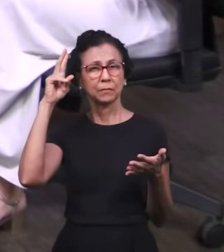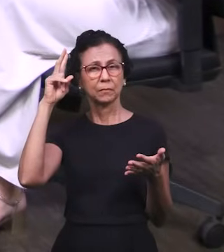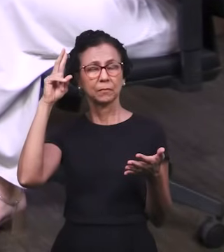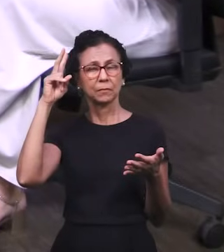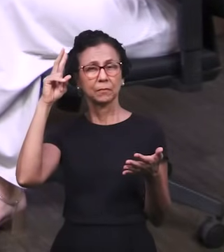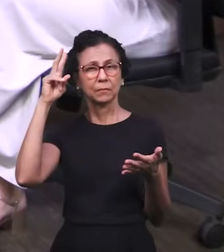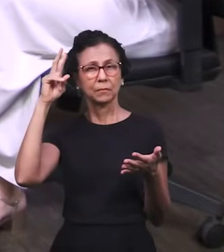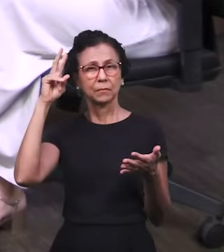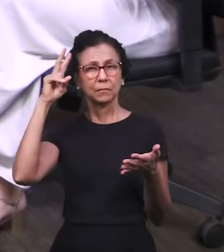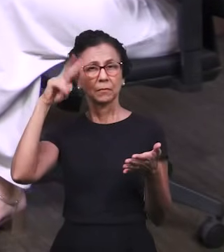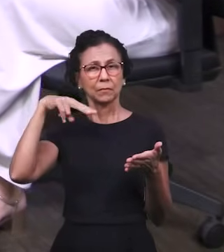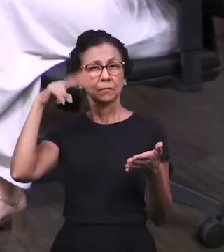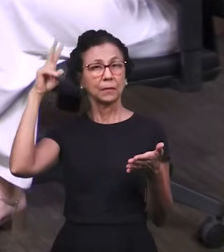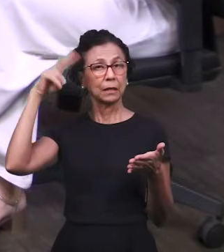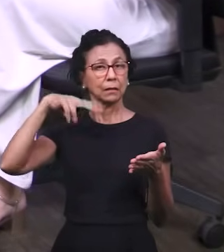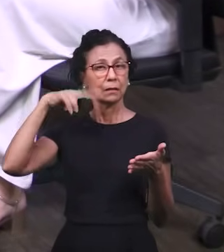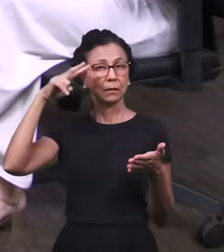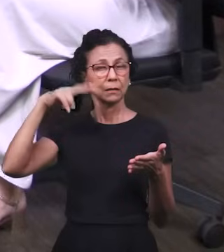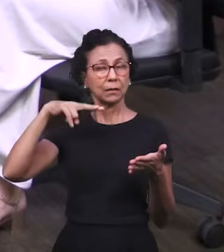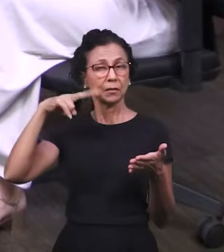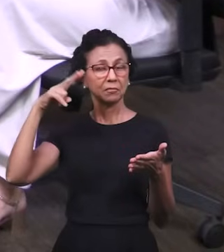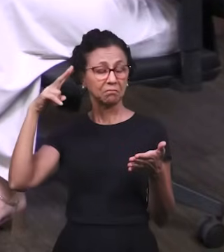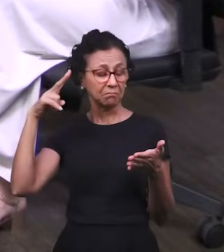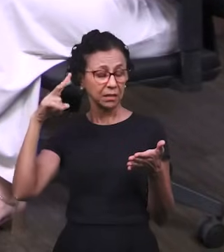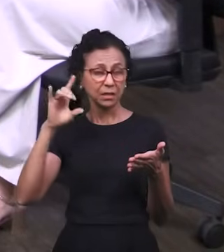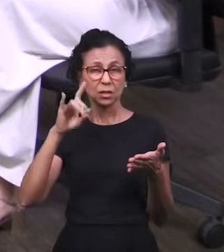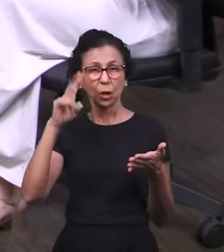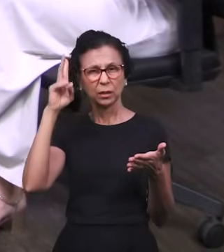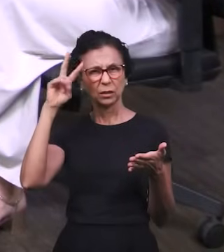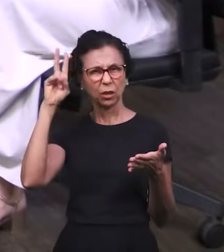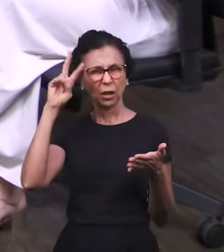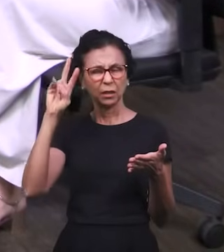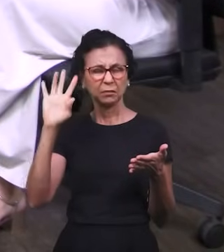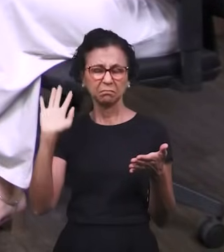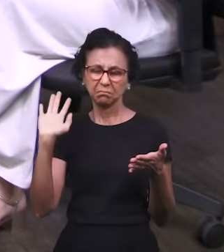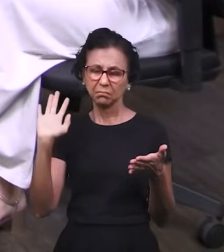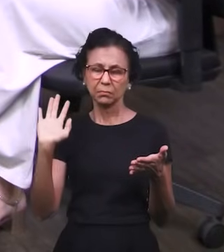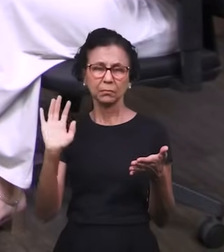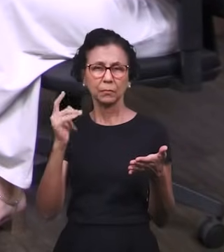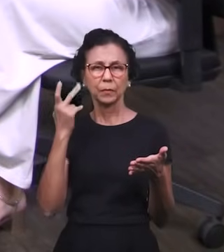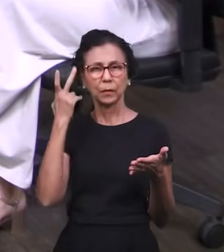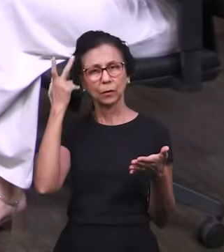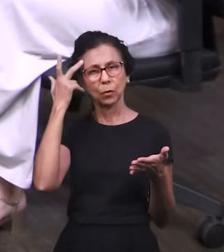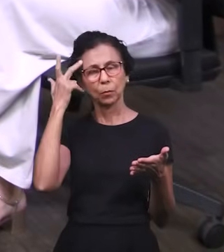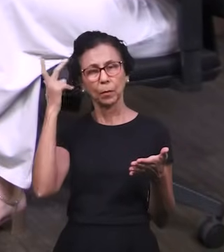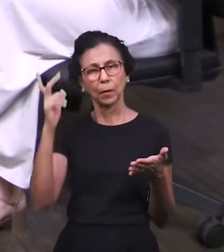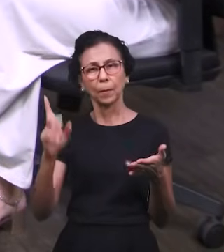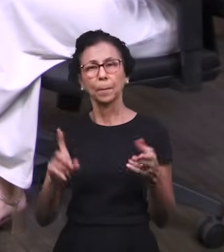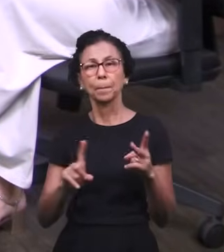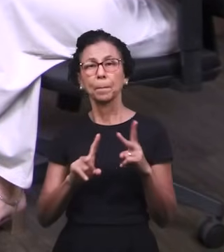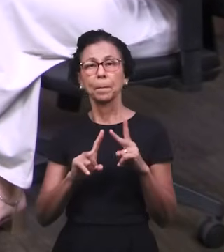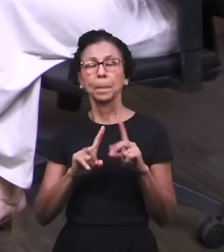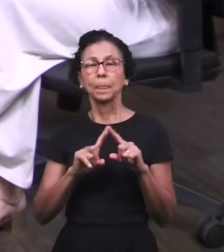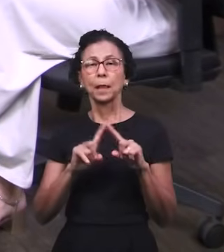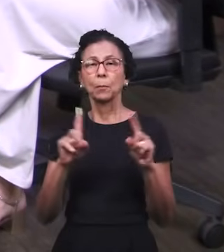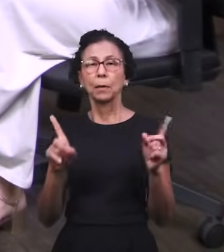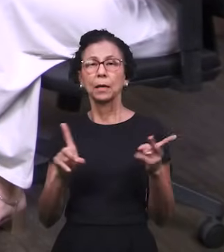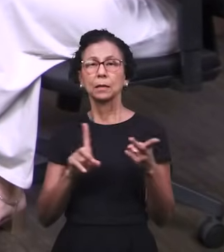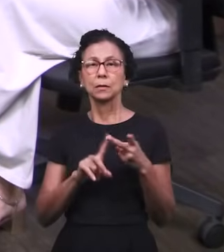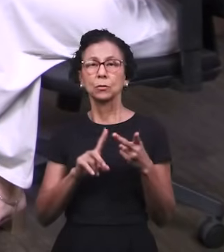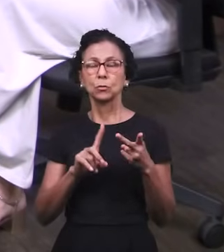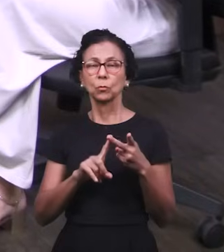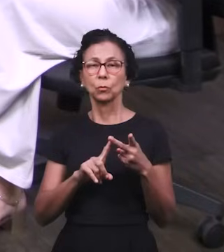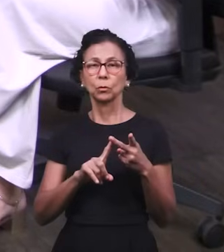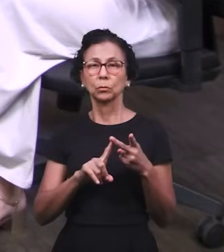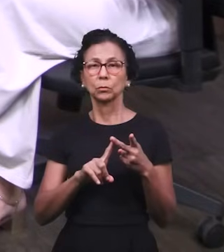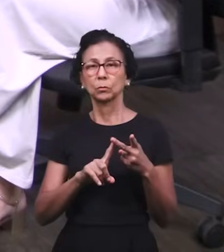para nós é quando Jesus nasce no nosso coração. E ele precisa nascer todo dia. Ele precisa nascer todo dia,